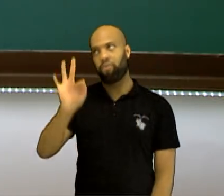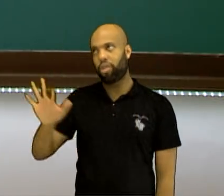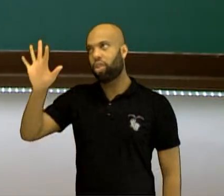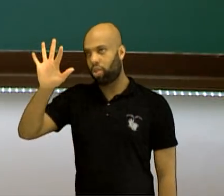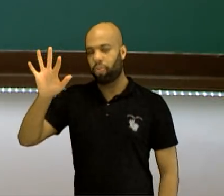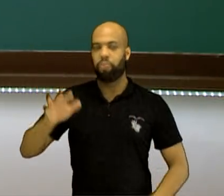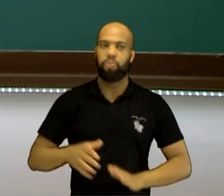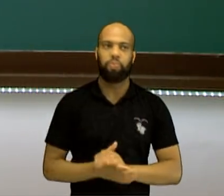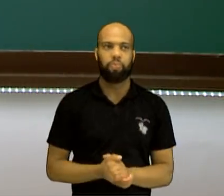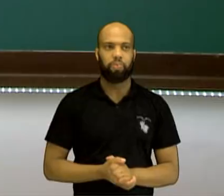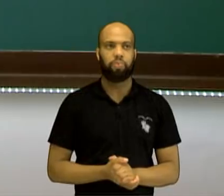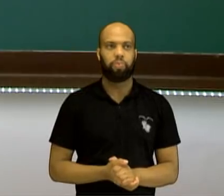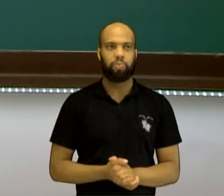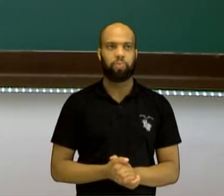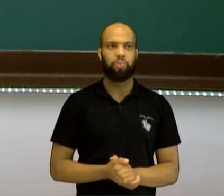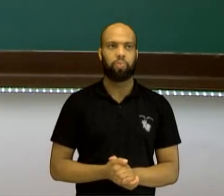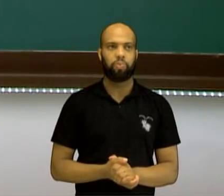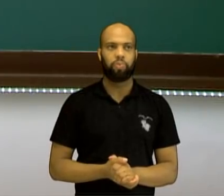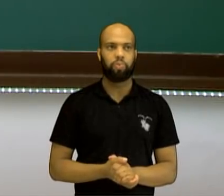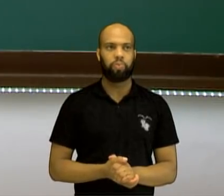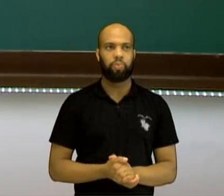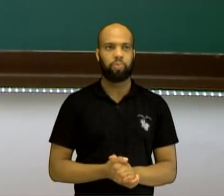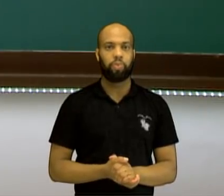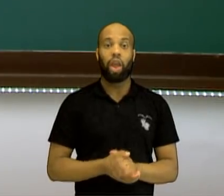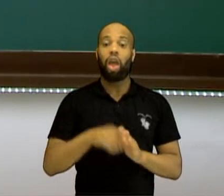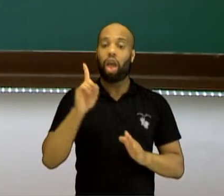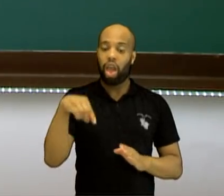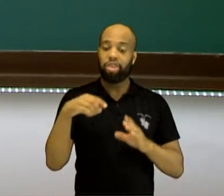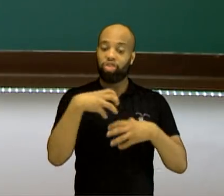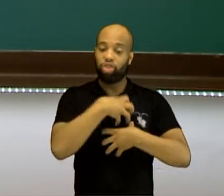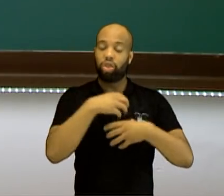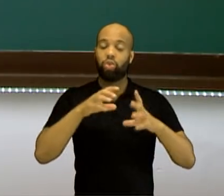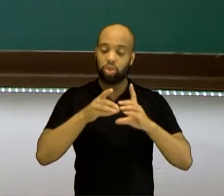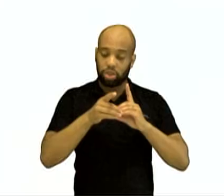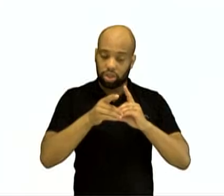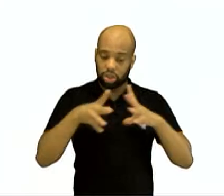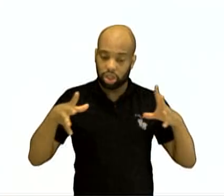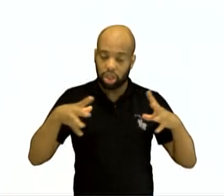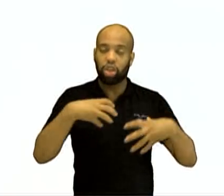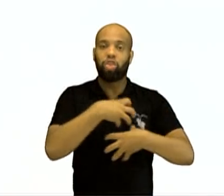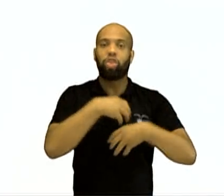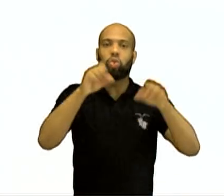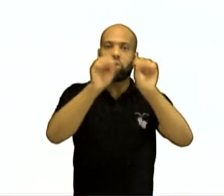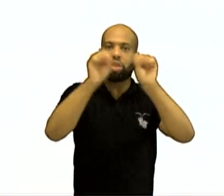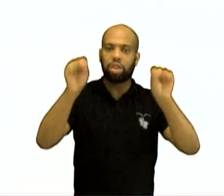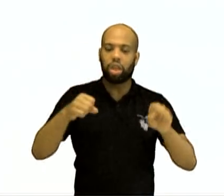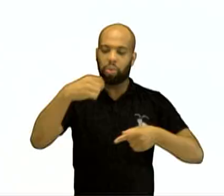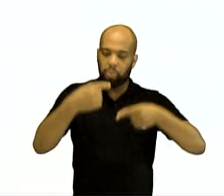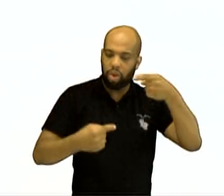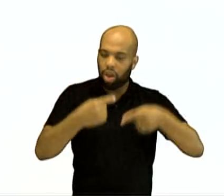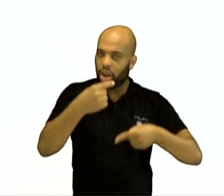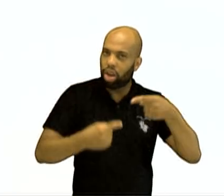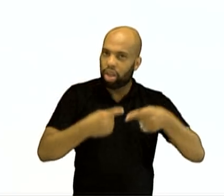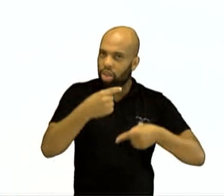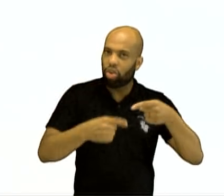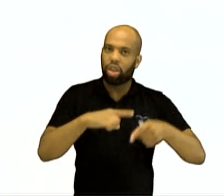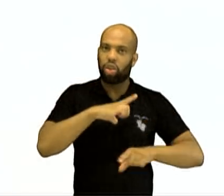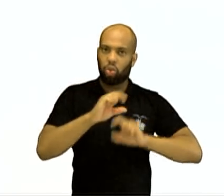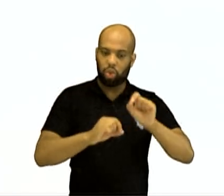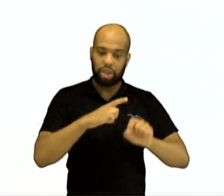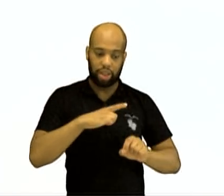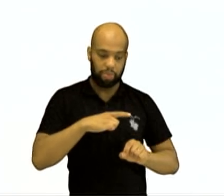de Brasília. Ela é democrática, né? Um sistema político em que a autoridade emana do conjunto